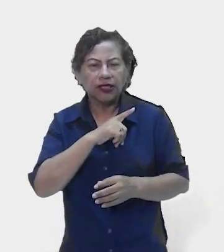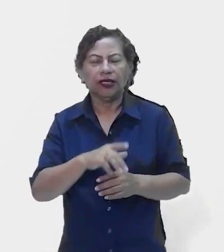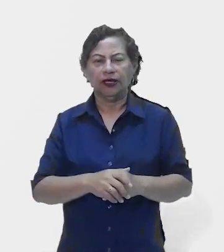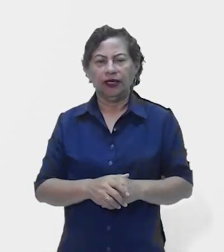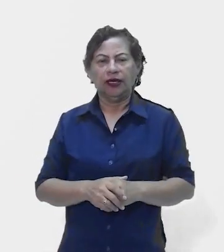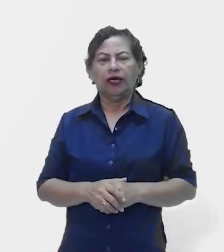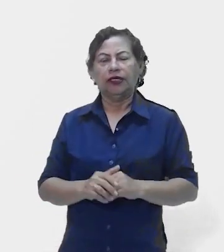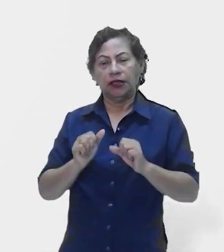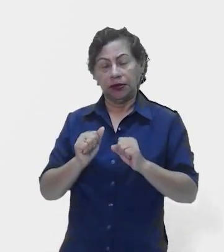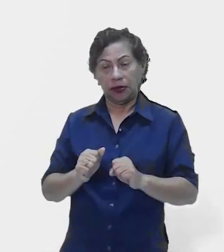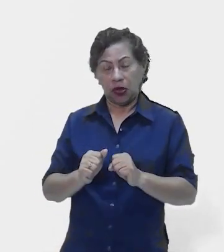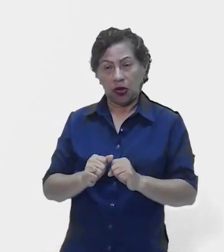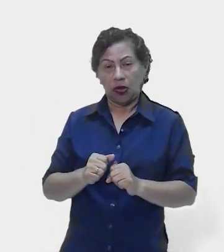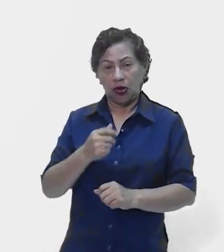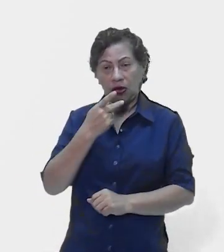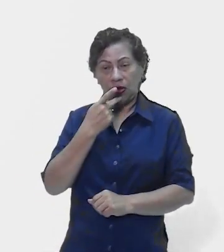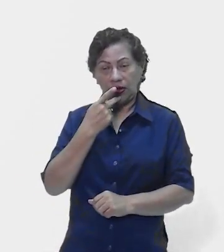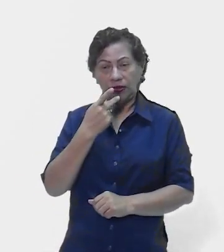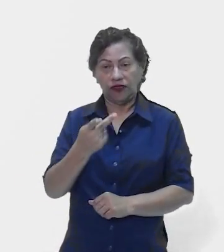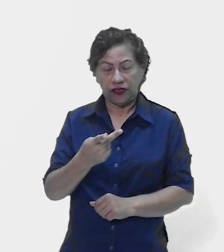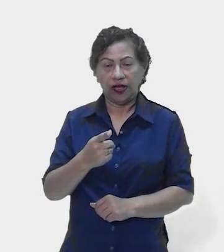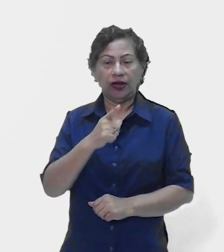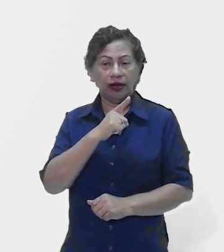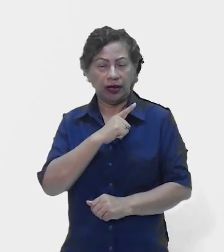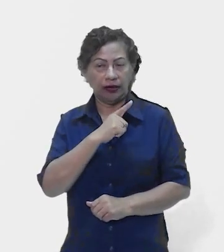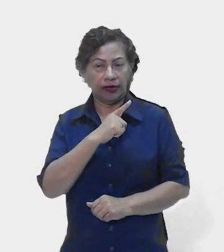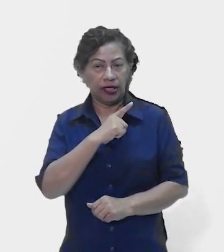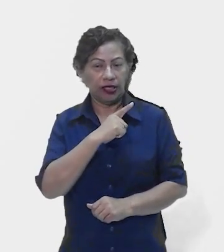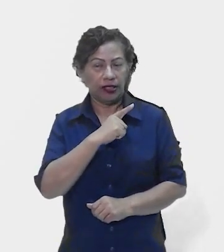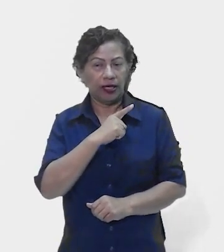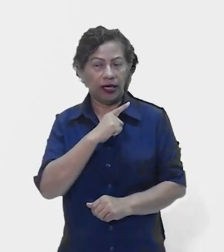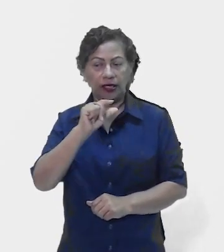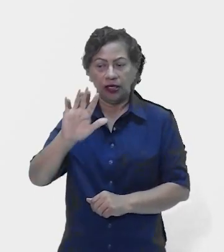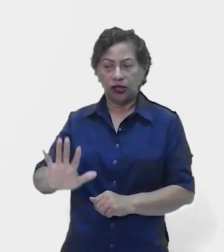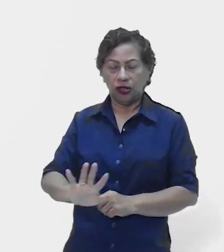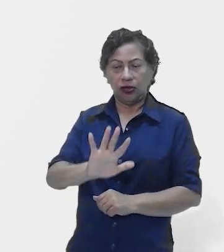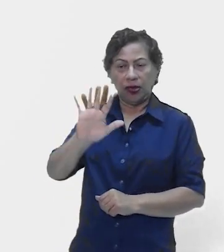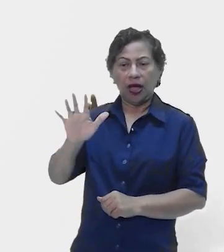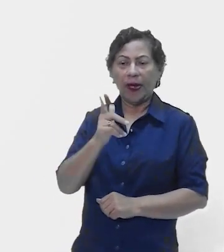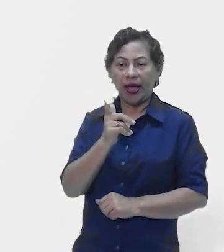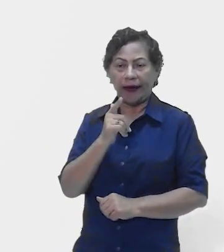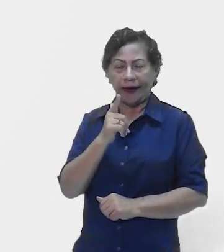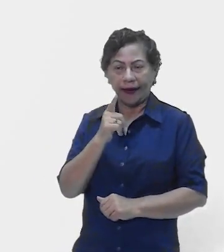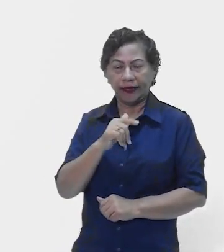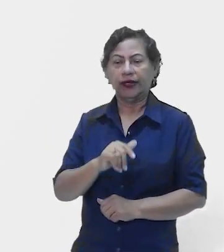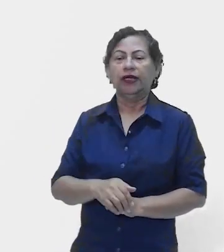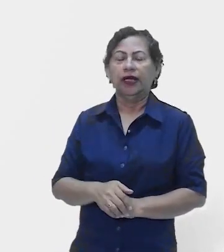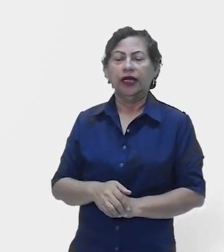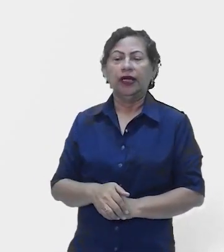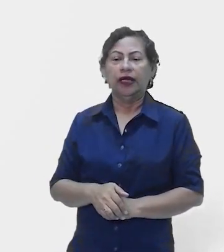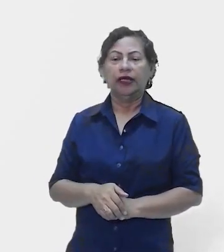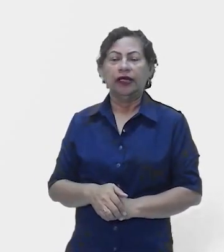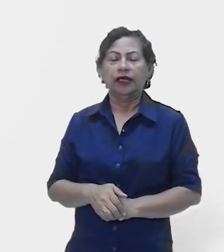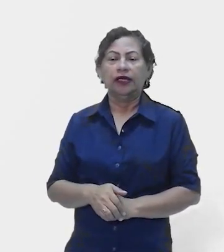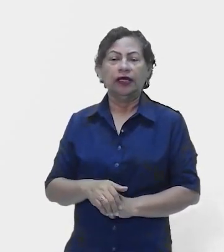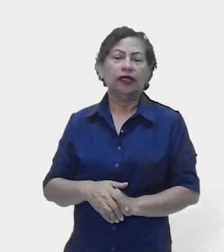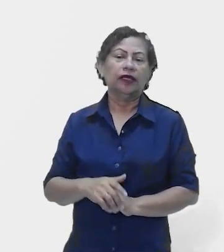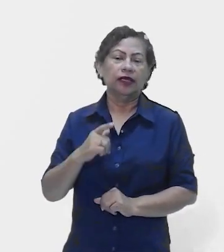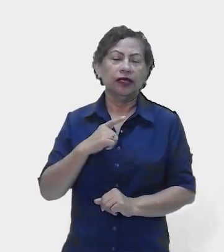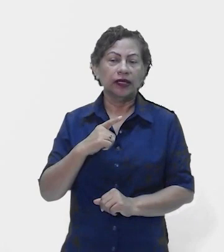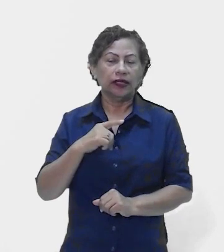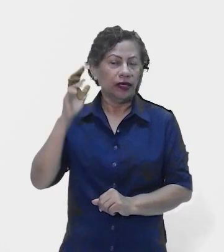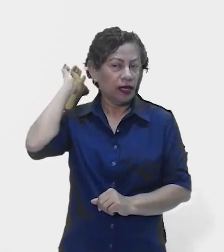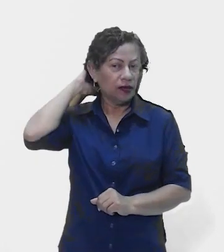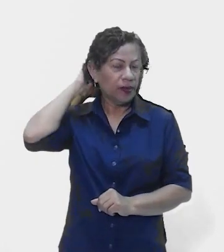maiores aquíferos do mundo. E eu posso citar o aquífero Alter do Chão, que está destacado aqui no mapinha para vocês, certo? E nós